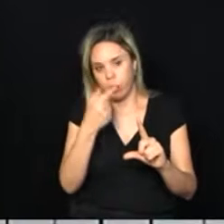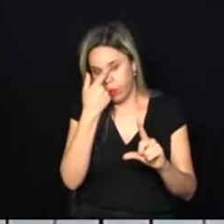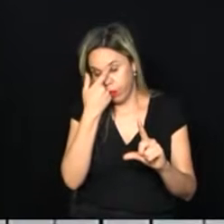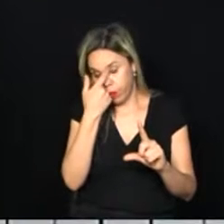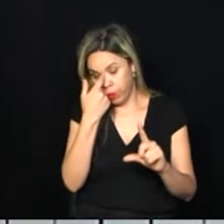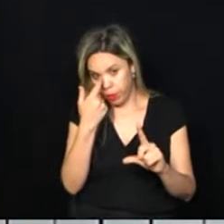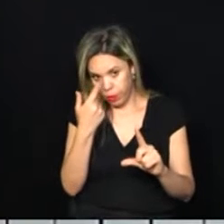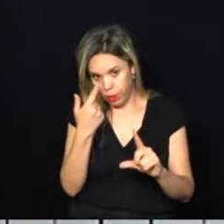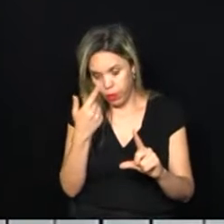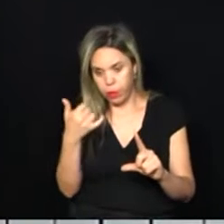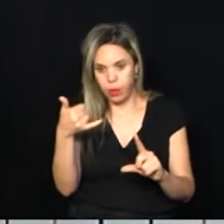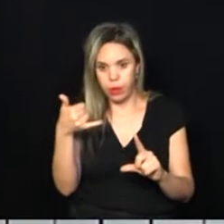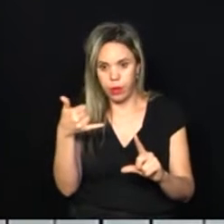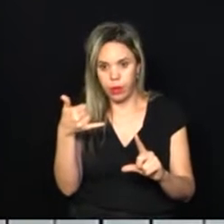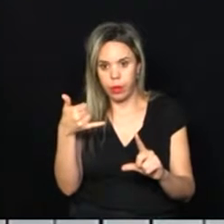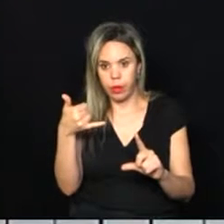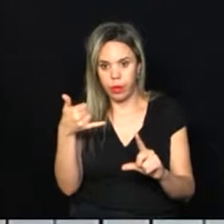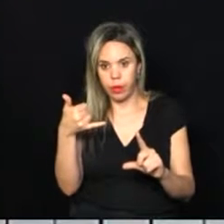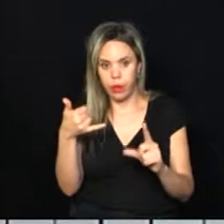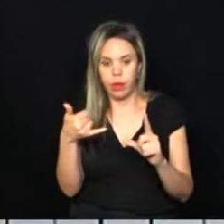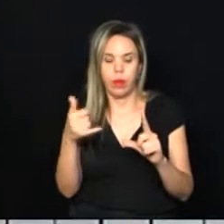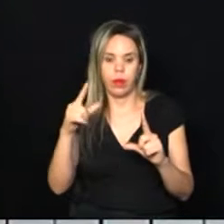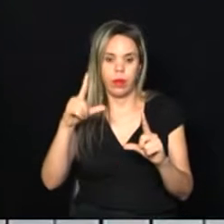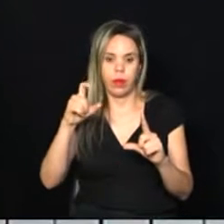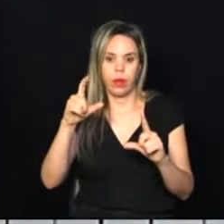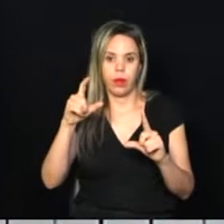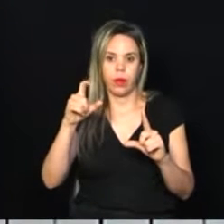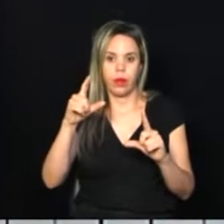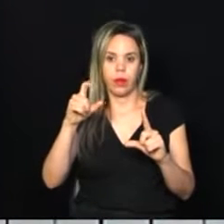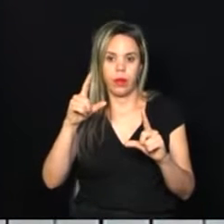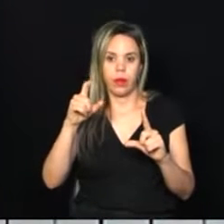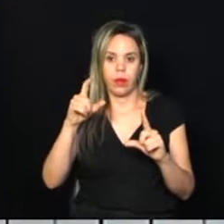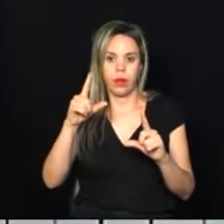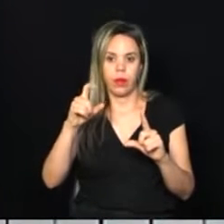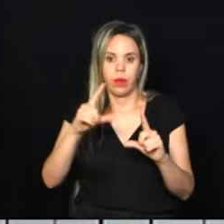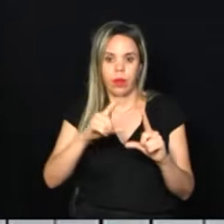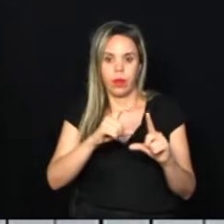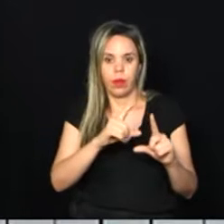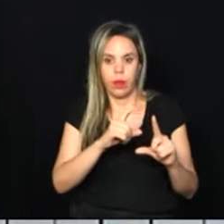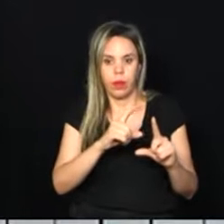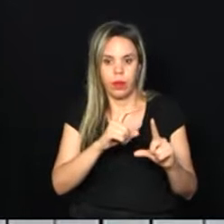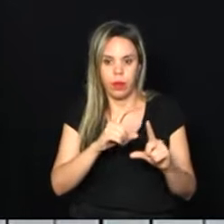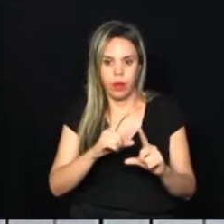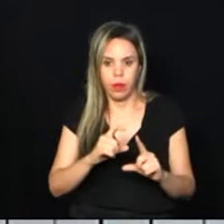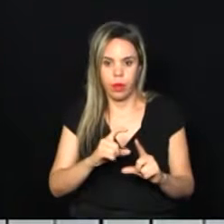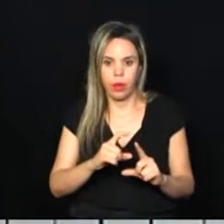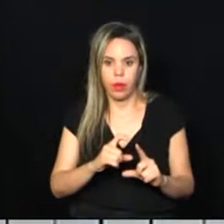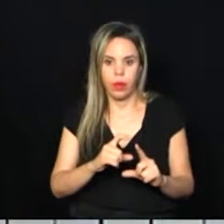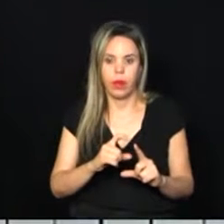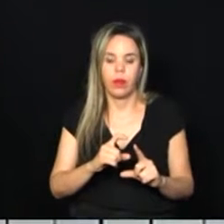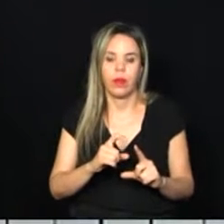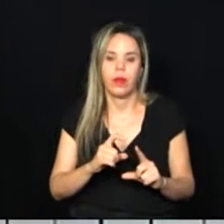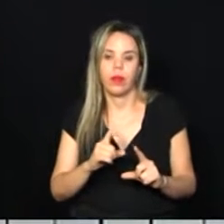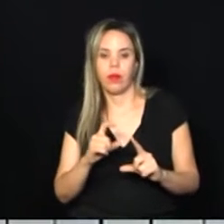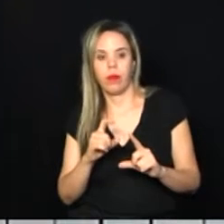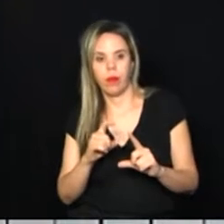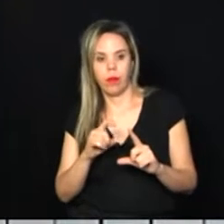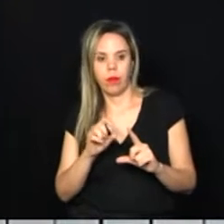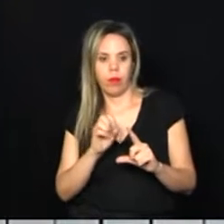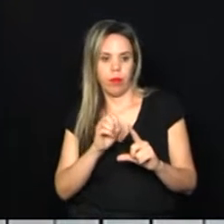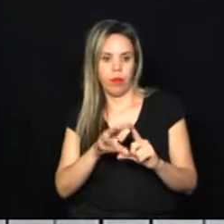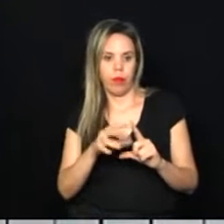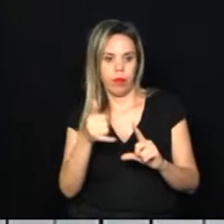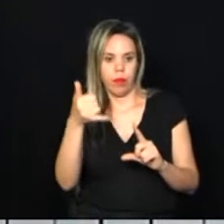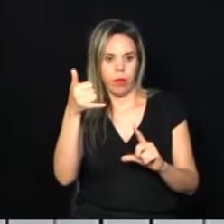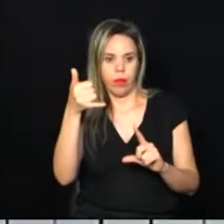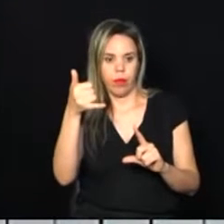ele. Pegue o seu celular, abre a câmera como se você fosse tirar uma foto e aponte para este QR Code. E aí vai